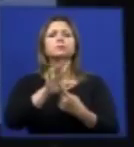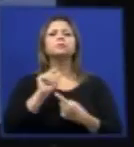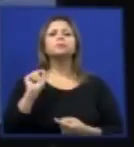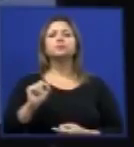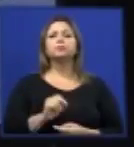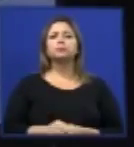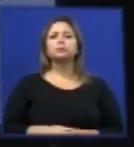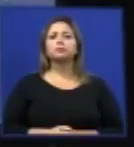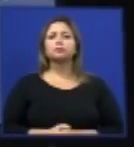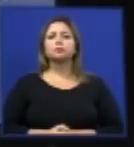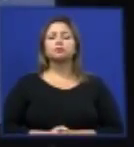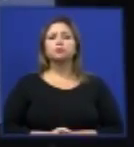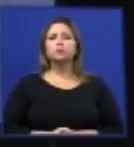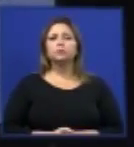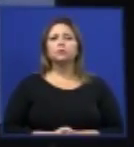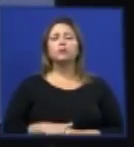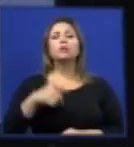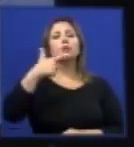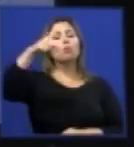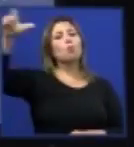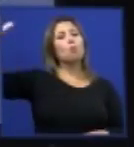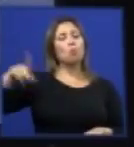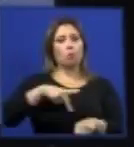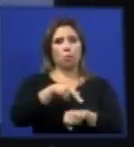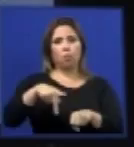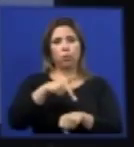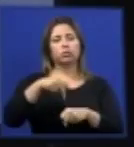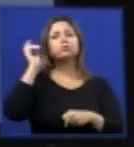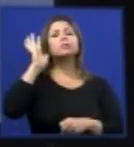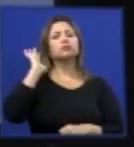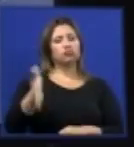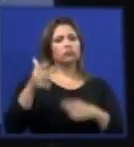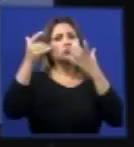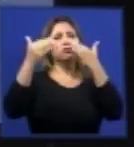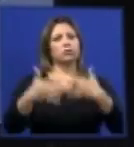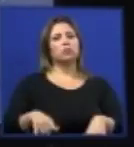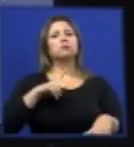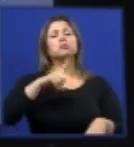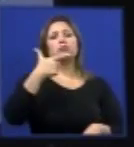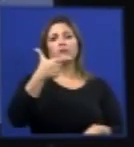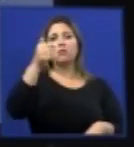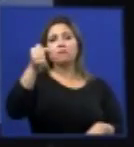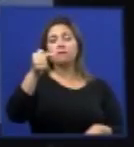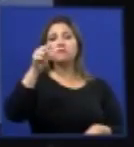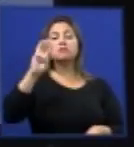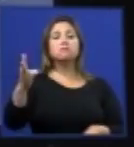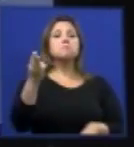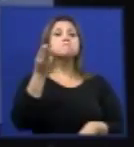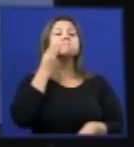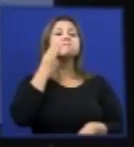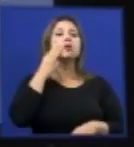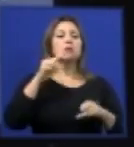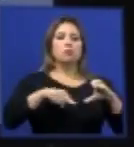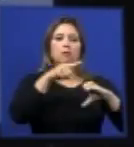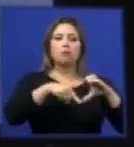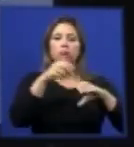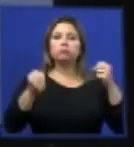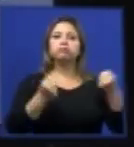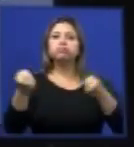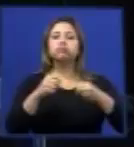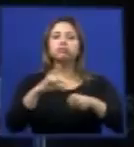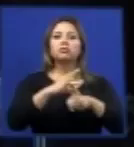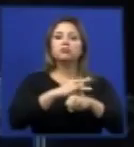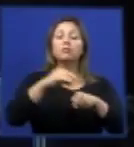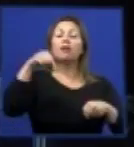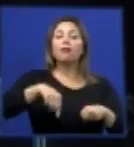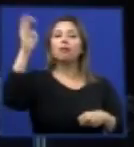a a os países desenvolvidos Então já foi chamada a atenção despejam 27 milhões de pneus por ano e o que é bastante interessante é